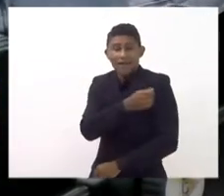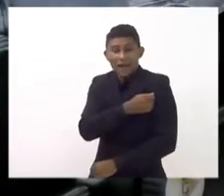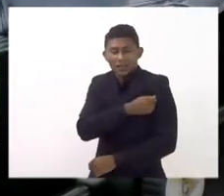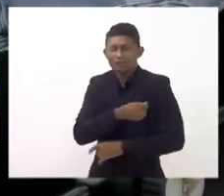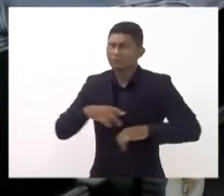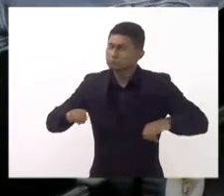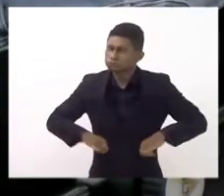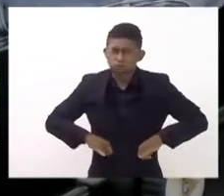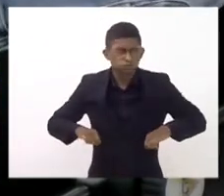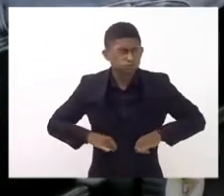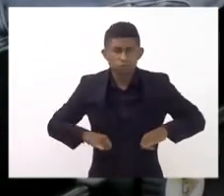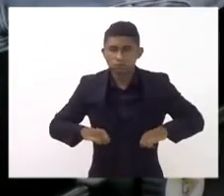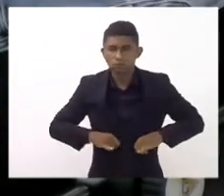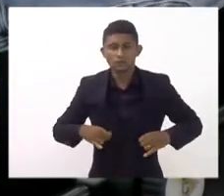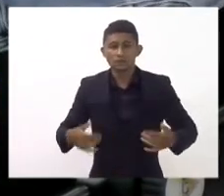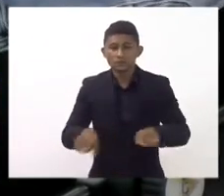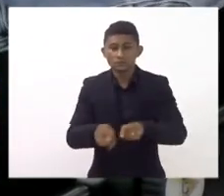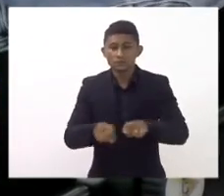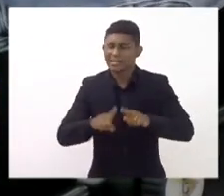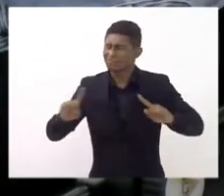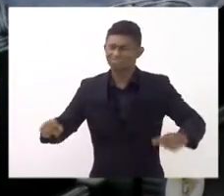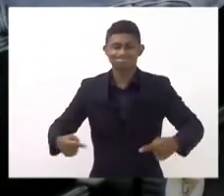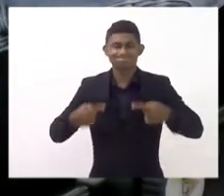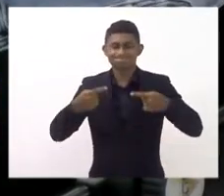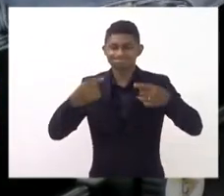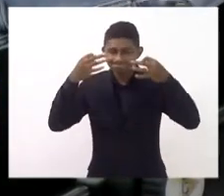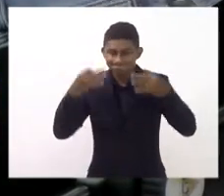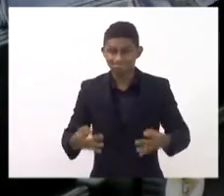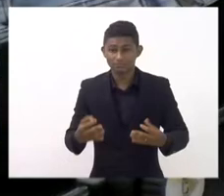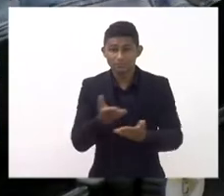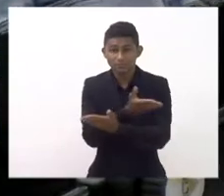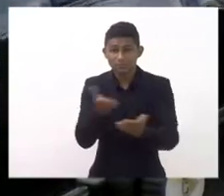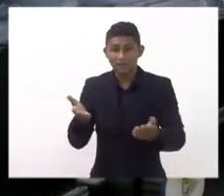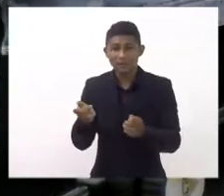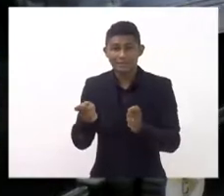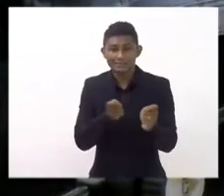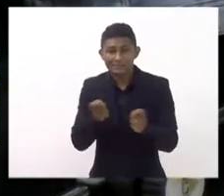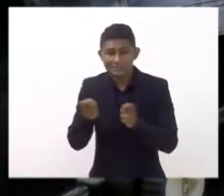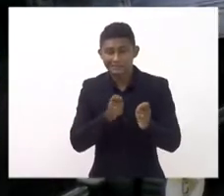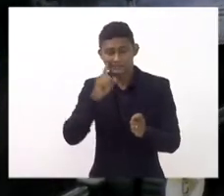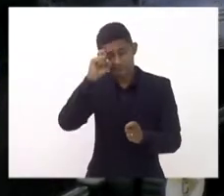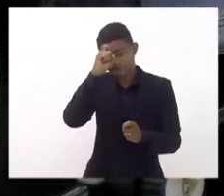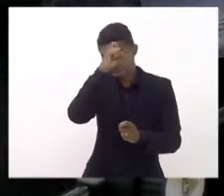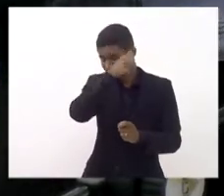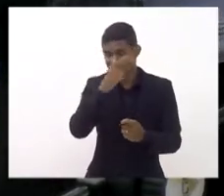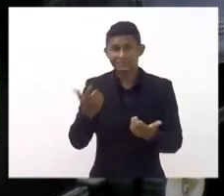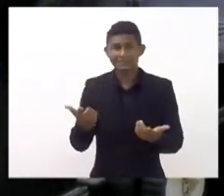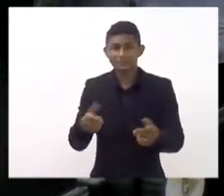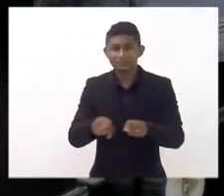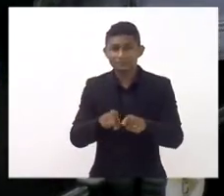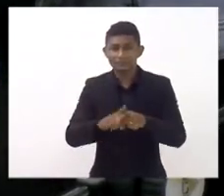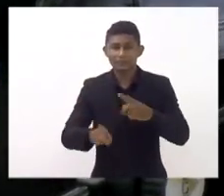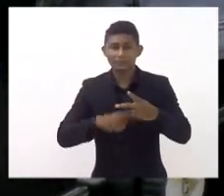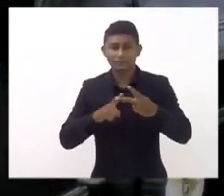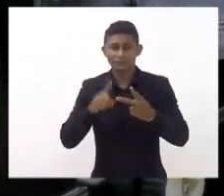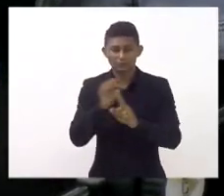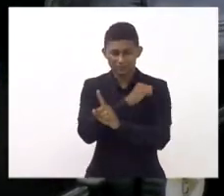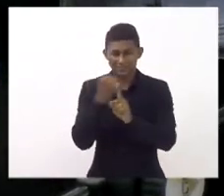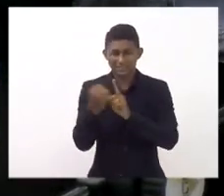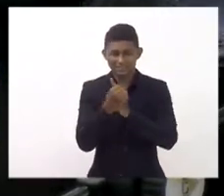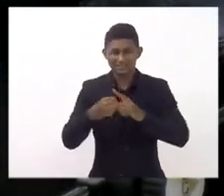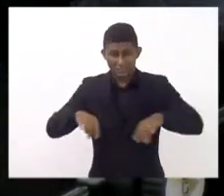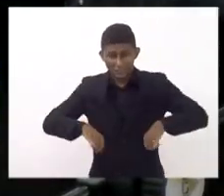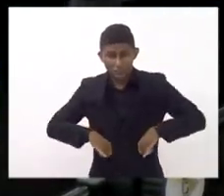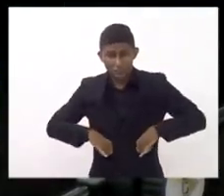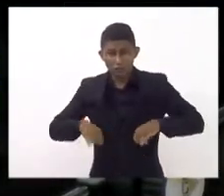um dos meus alunos, que passam por dificuldades econômicas, são vulneráveis socialmente e lutam para melhorar